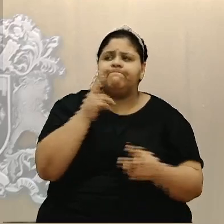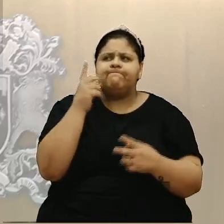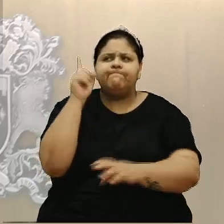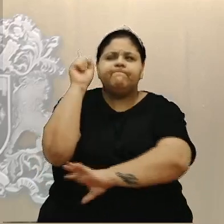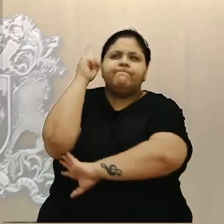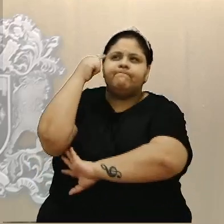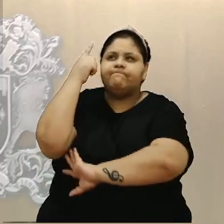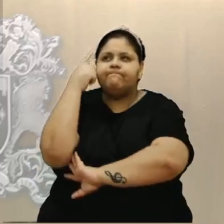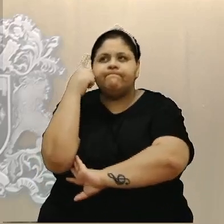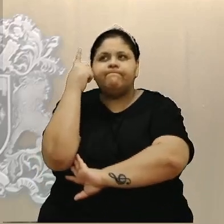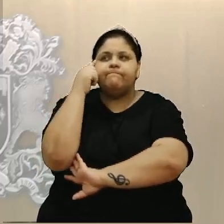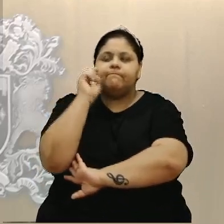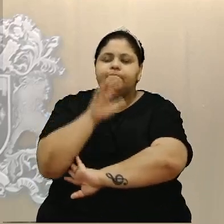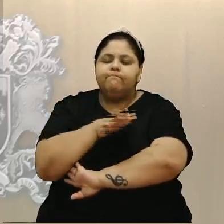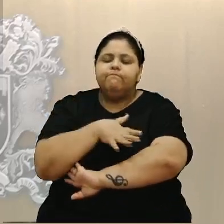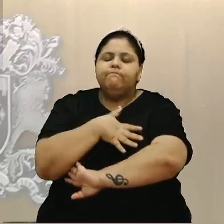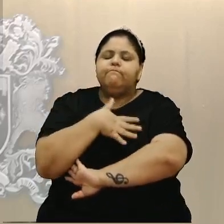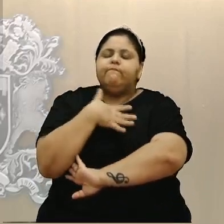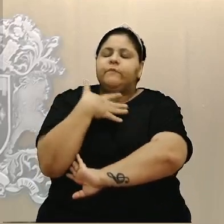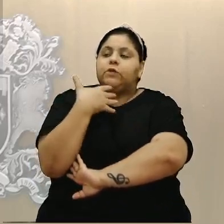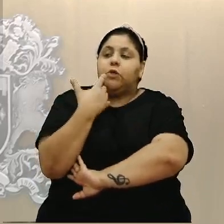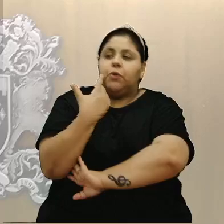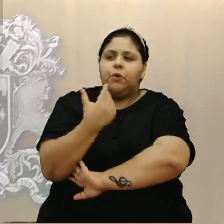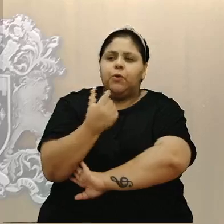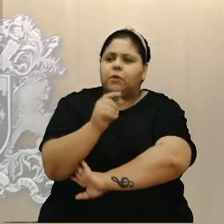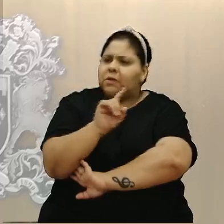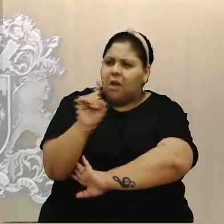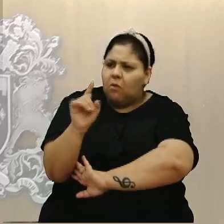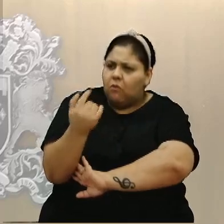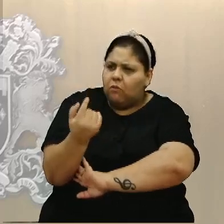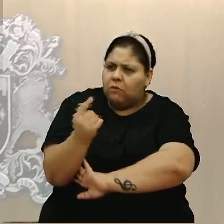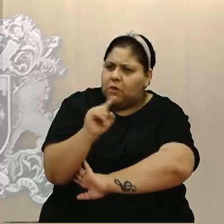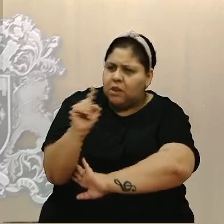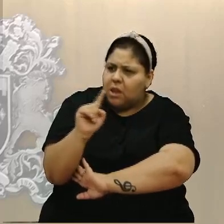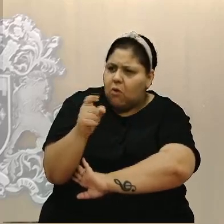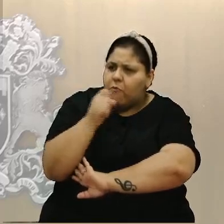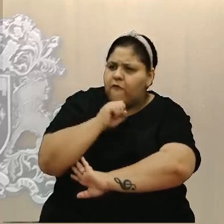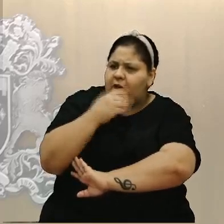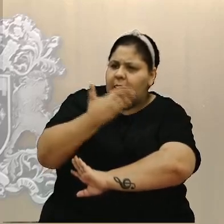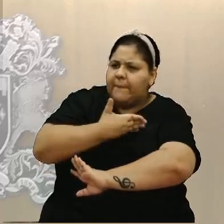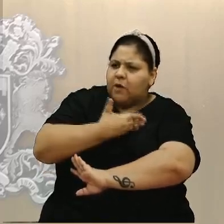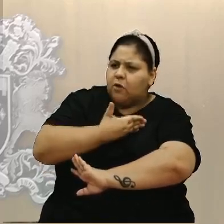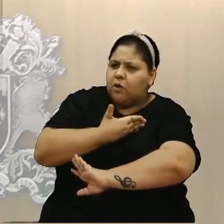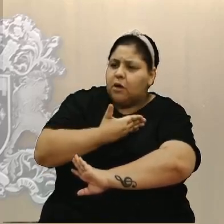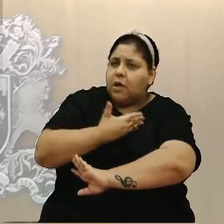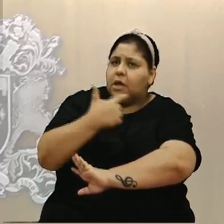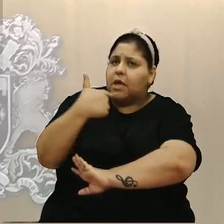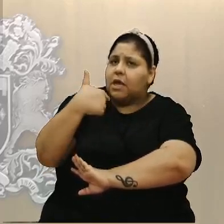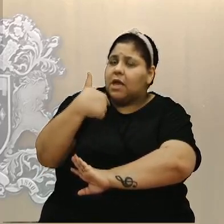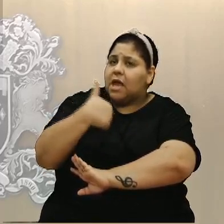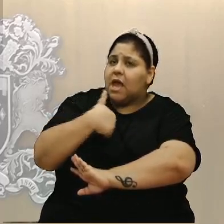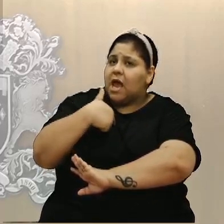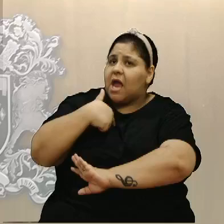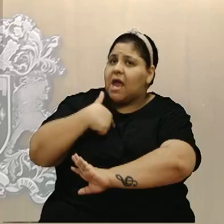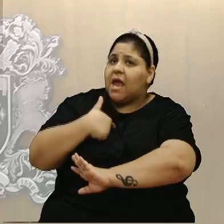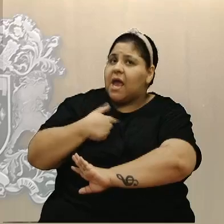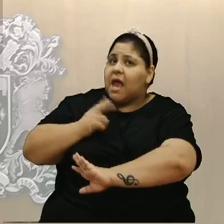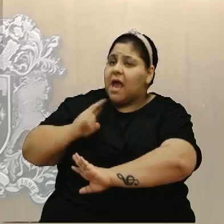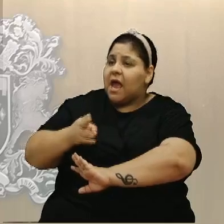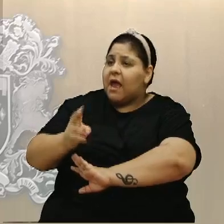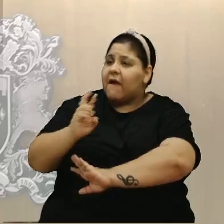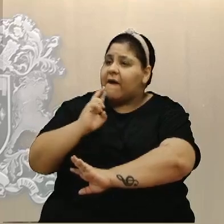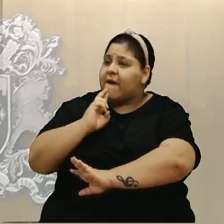respirou atentamente e disse: não, meu velho amigo, eu dei a eles a